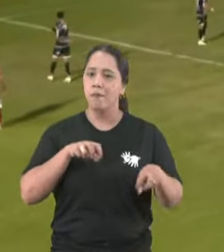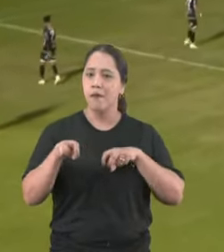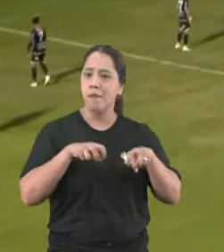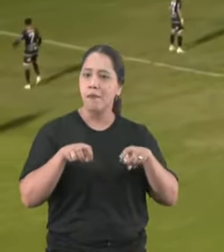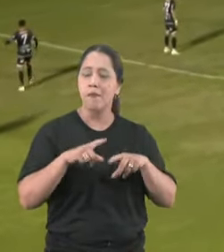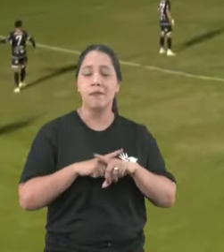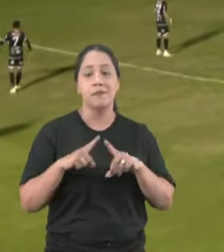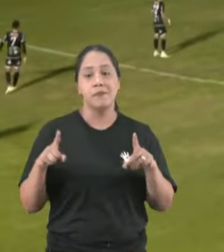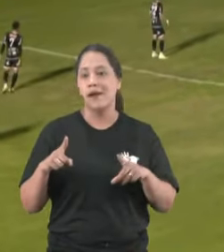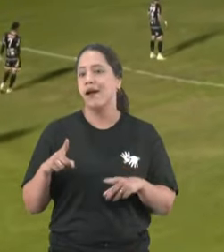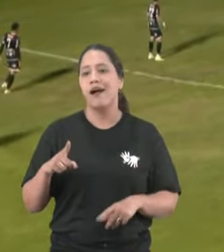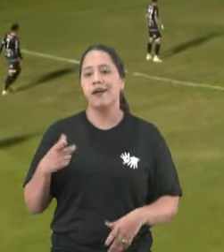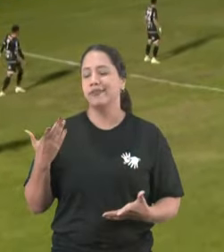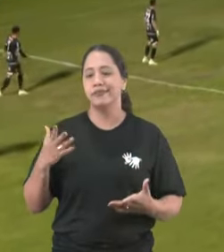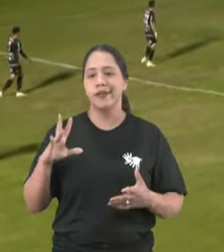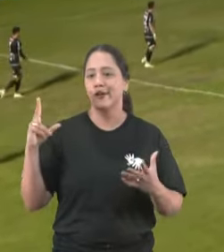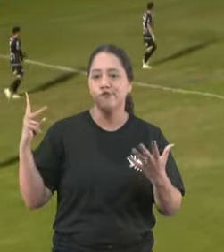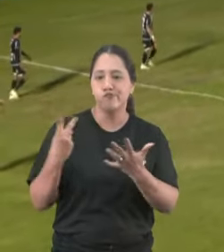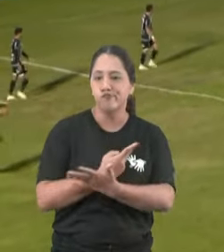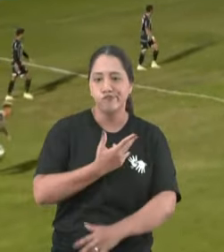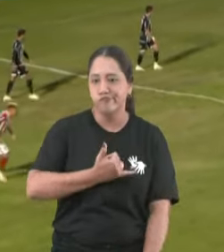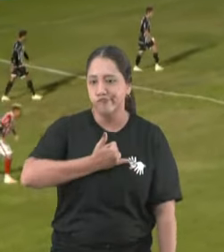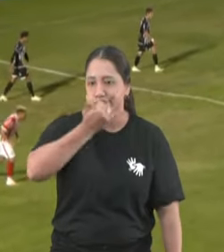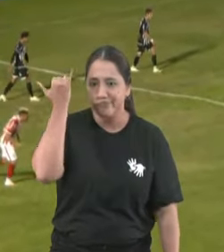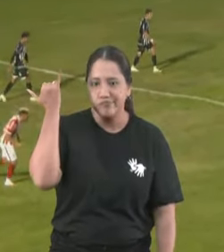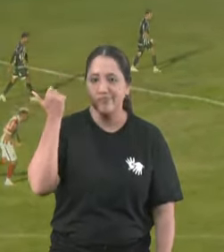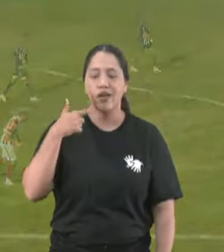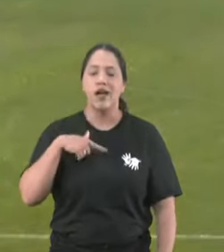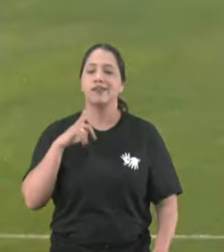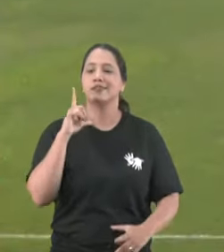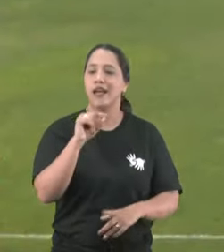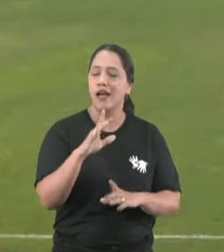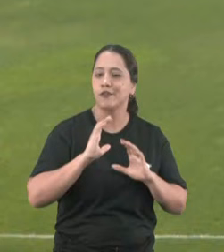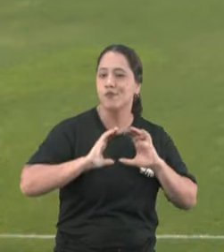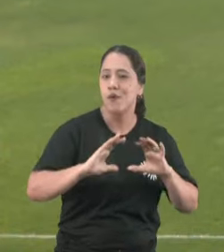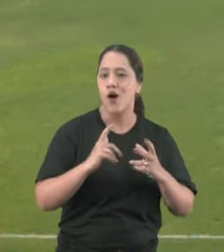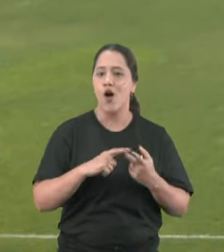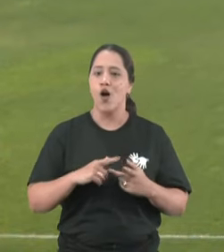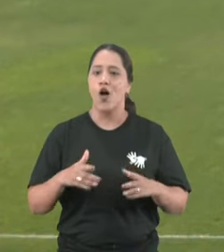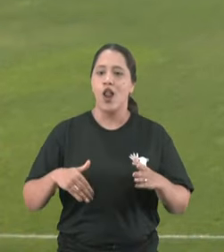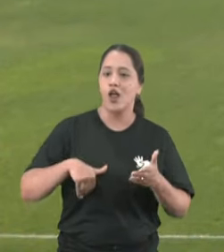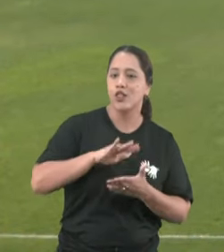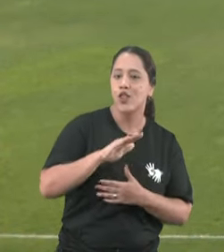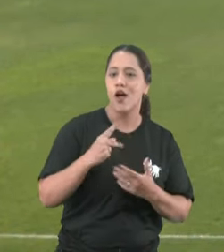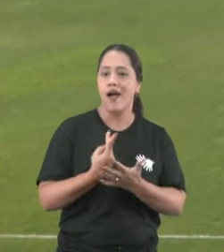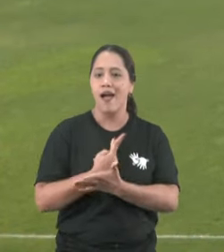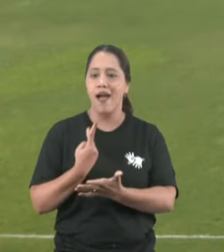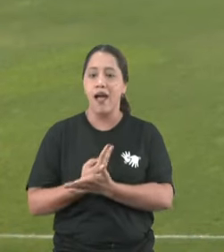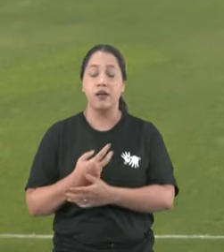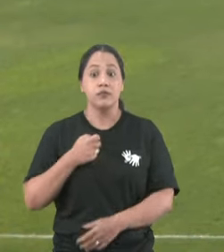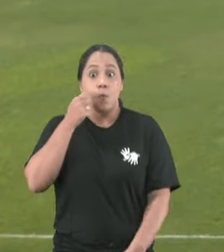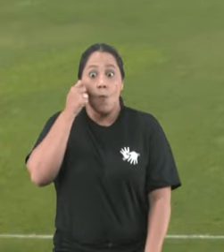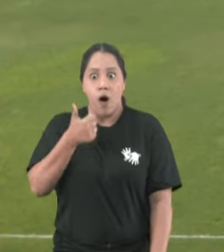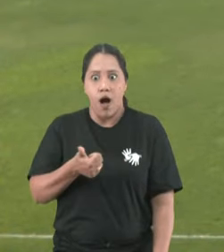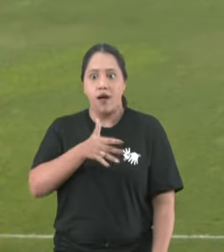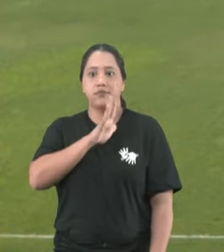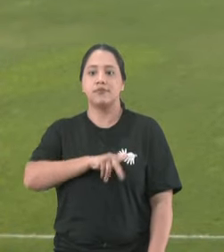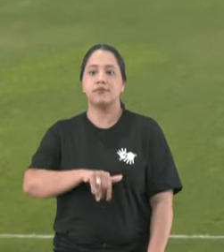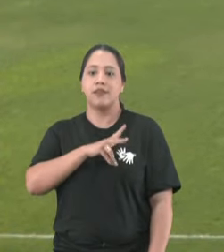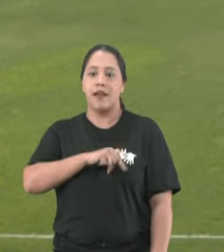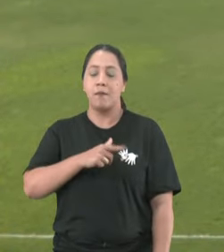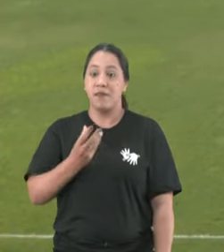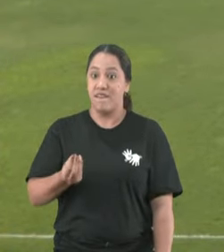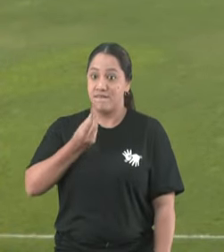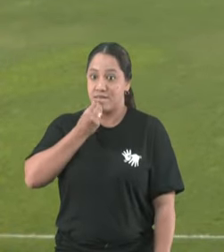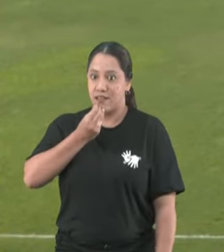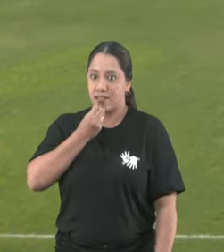mas acabou abusando de alguns erros, saída de bola, toques errados, aquela coisa, e quase coloca o CRB em vantagem